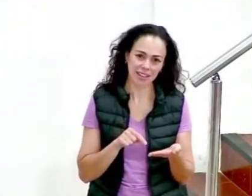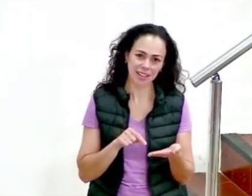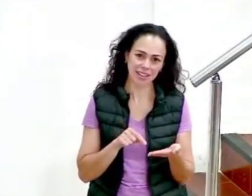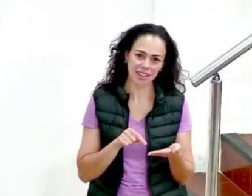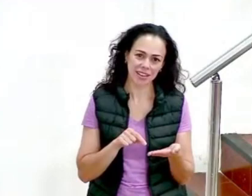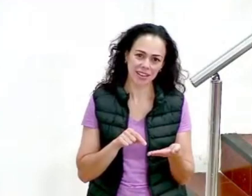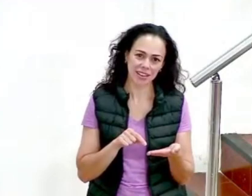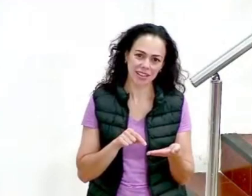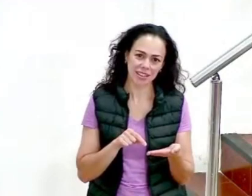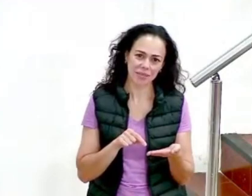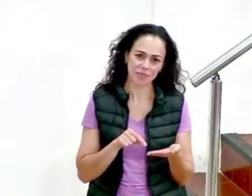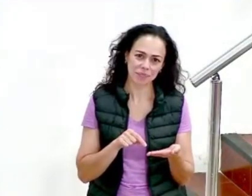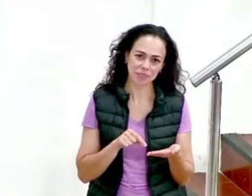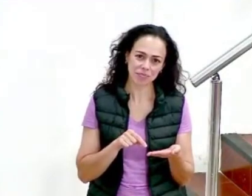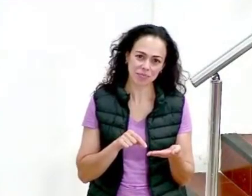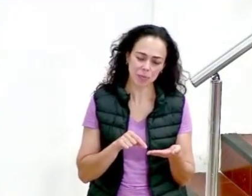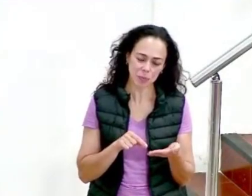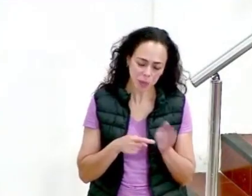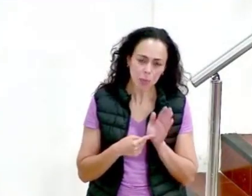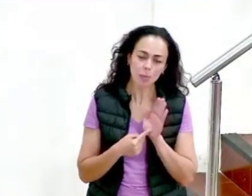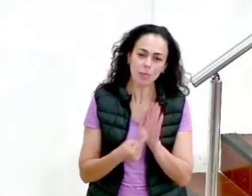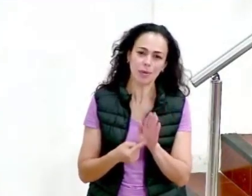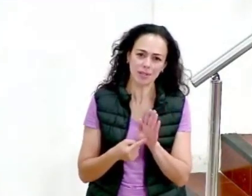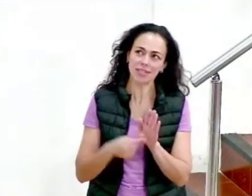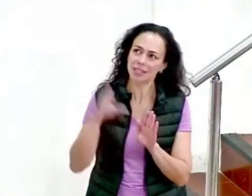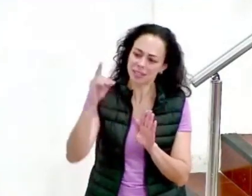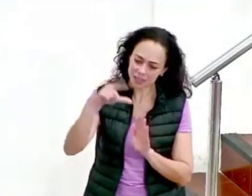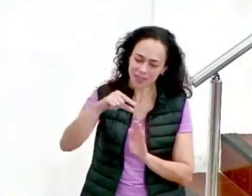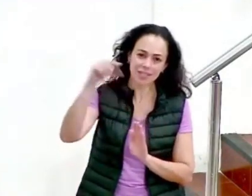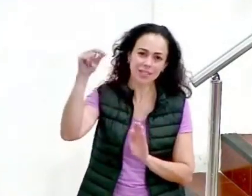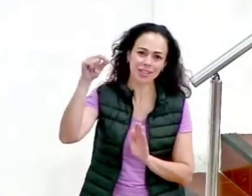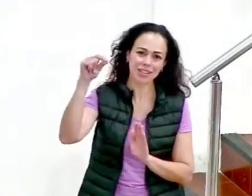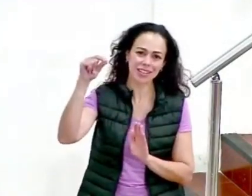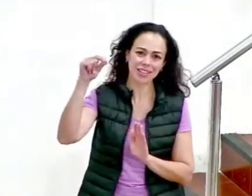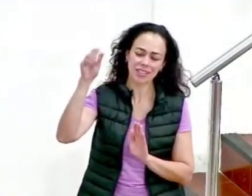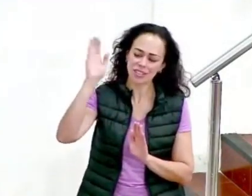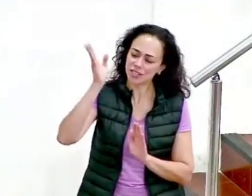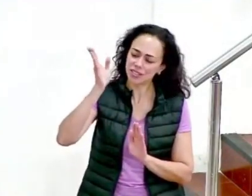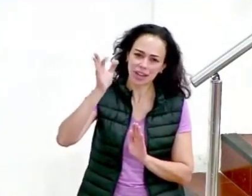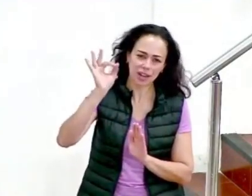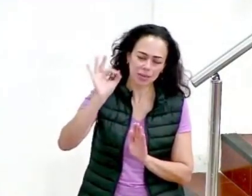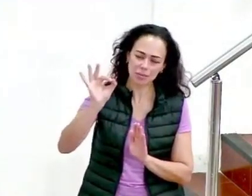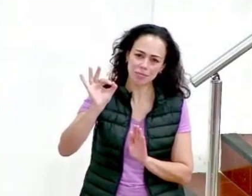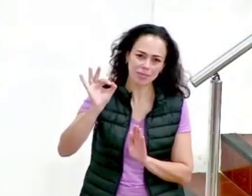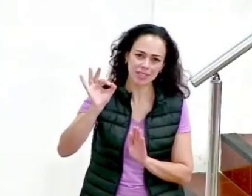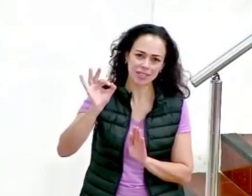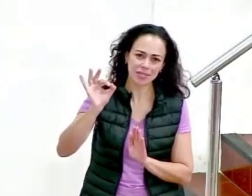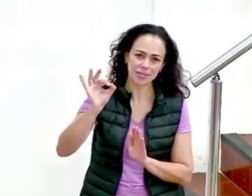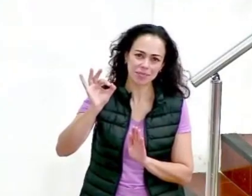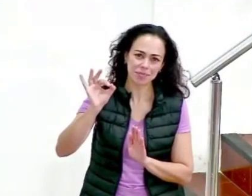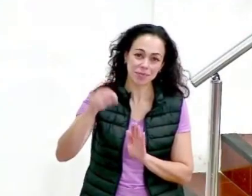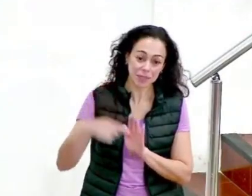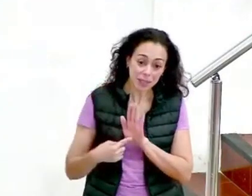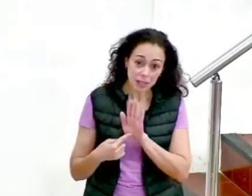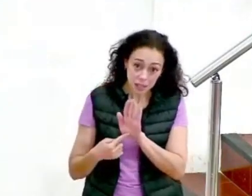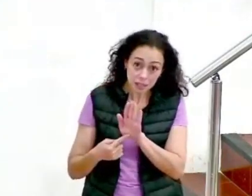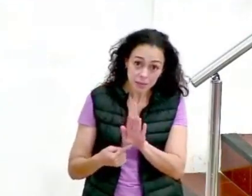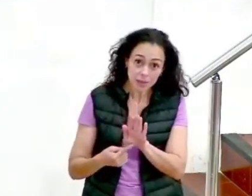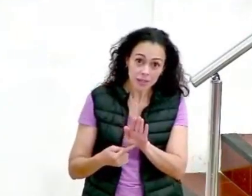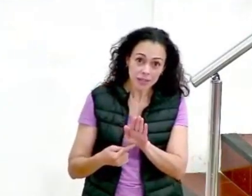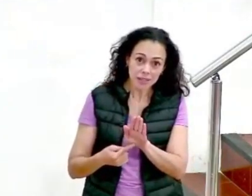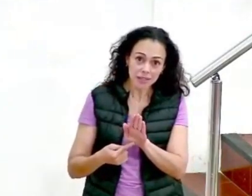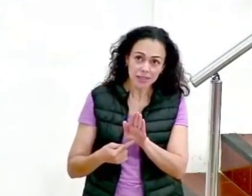eleição, com a predestinação. Porque o que Deus vai revelar aqui é esse ato dele, na